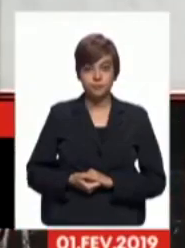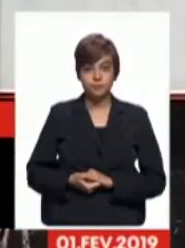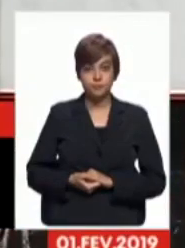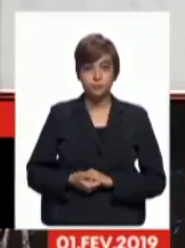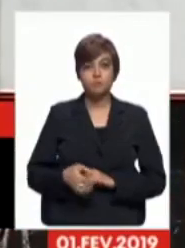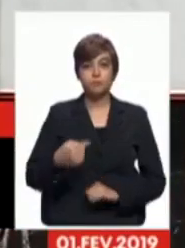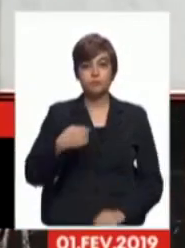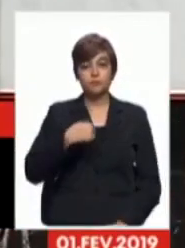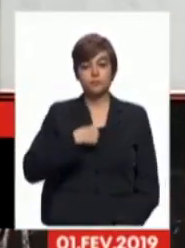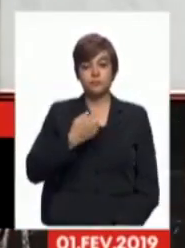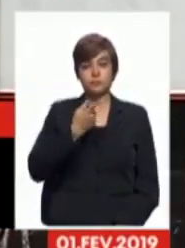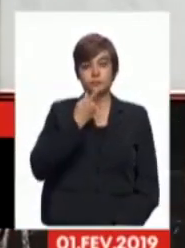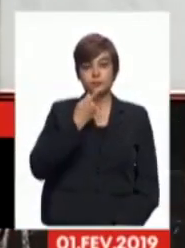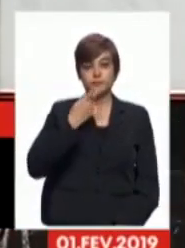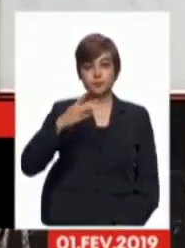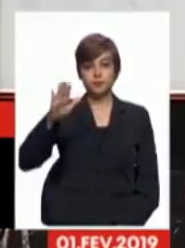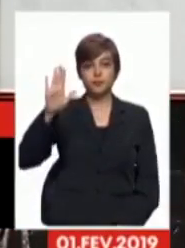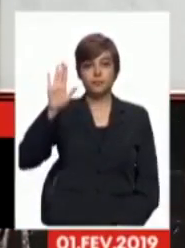Assim prometo.